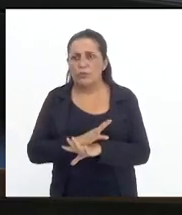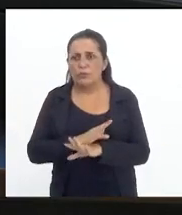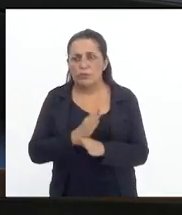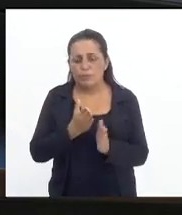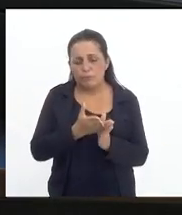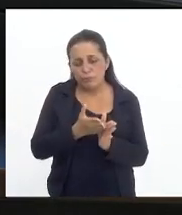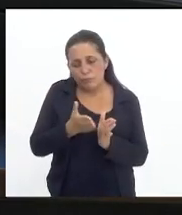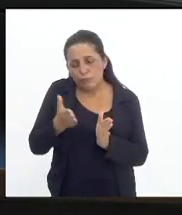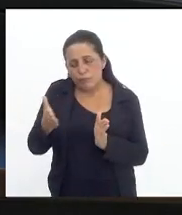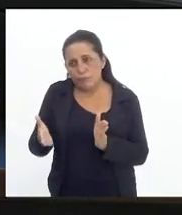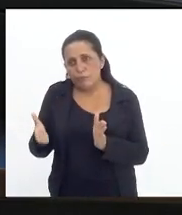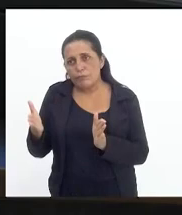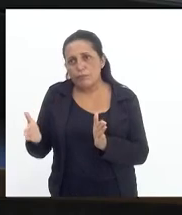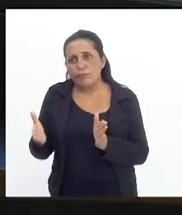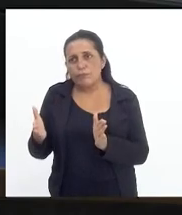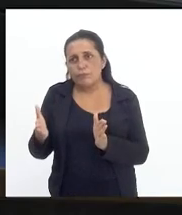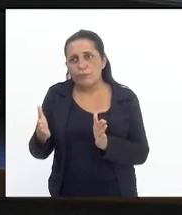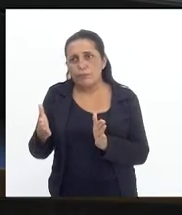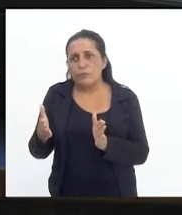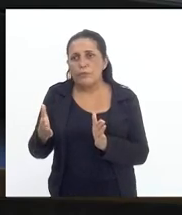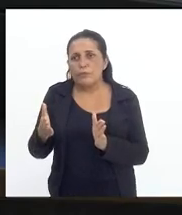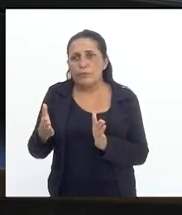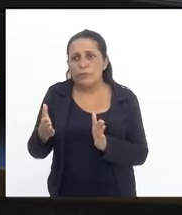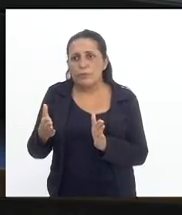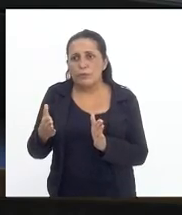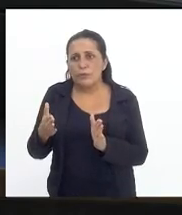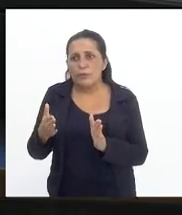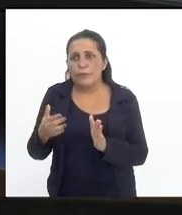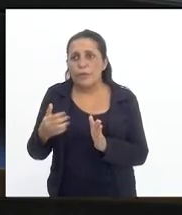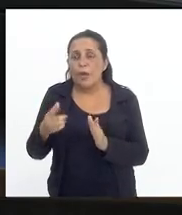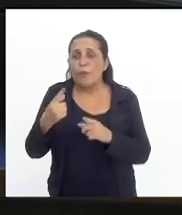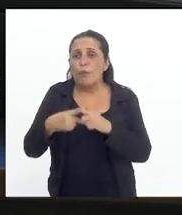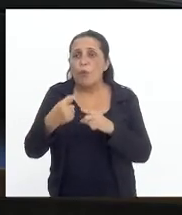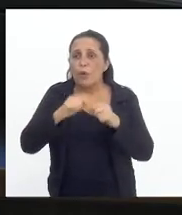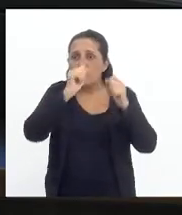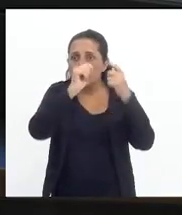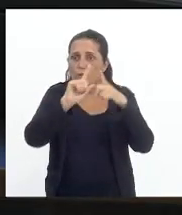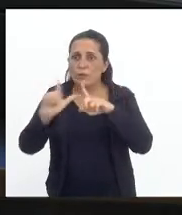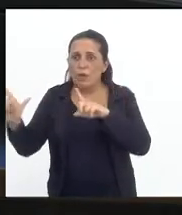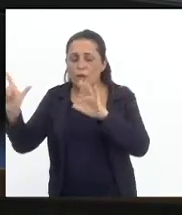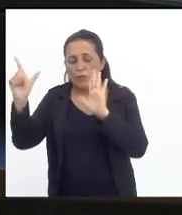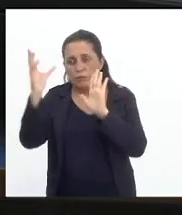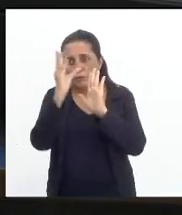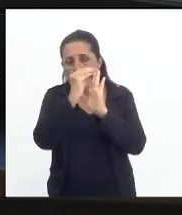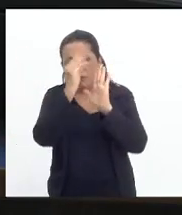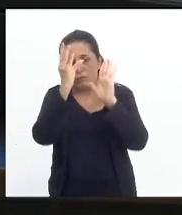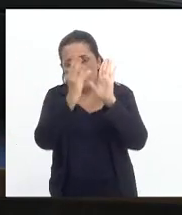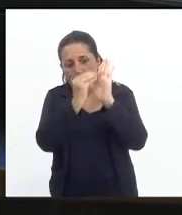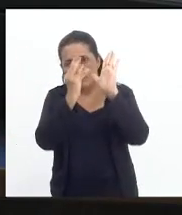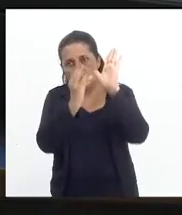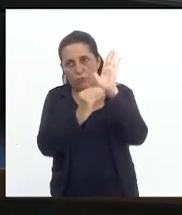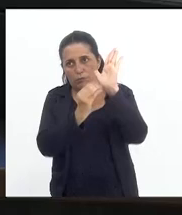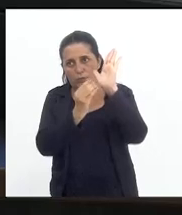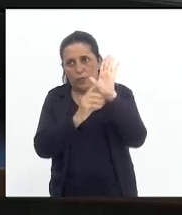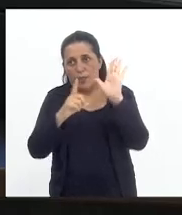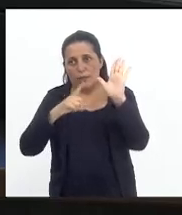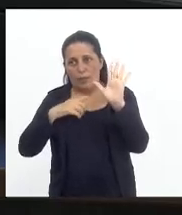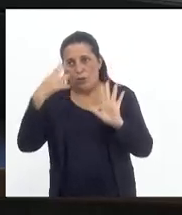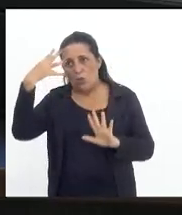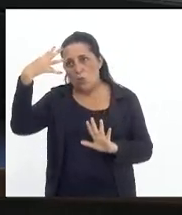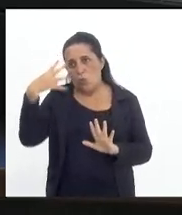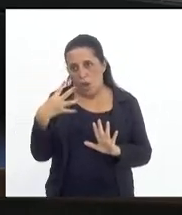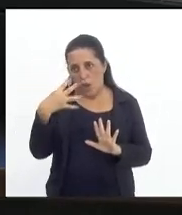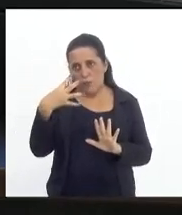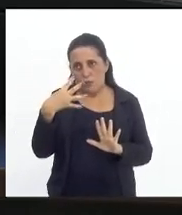parcialmente aquelas medidas porque nesse slide que é estar Se Esqueceram que existem quatro